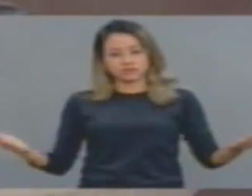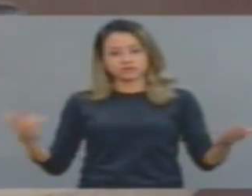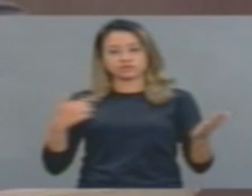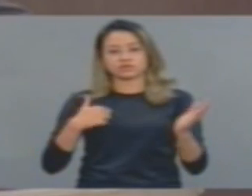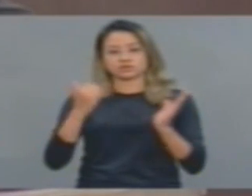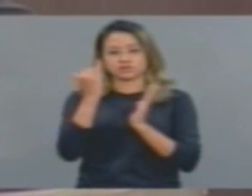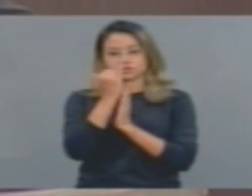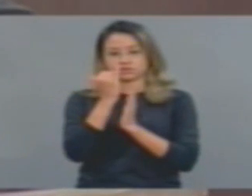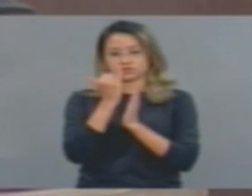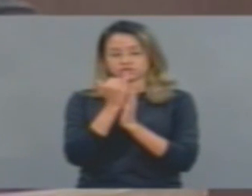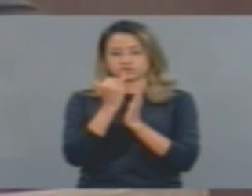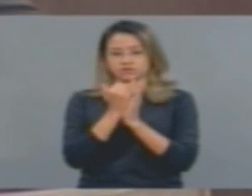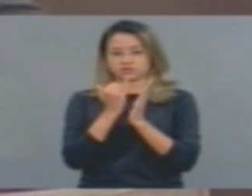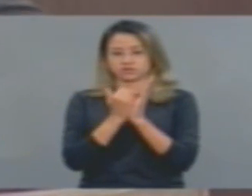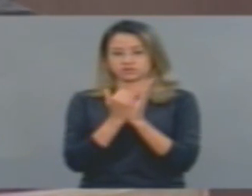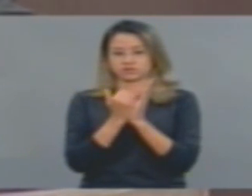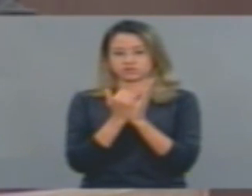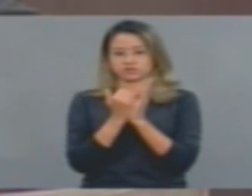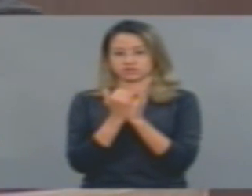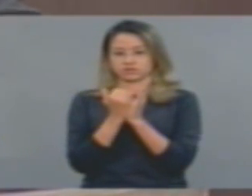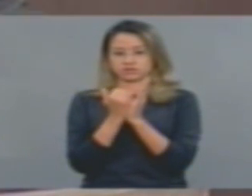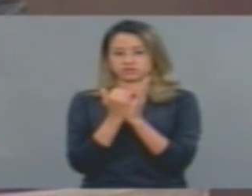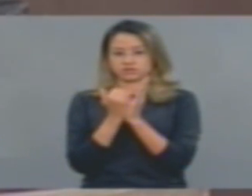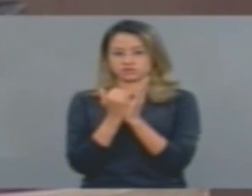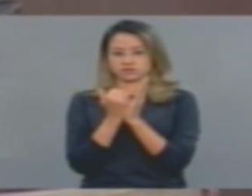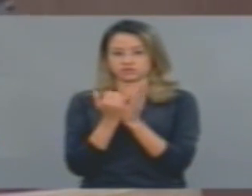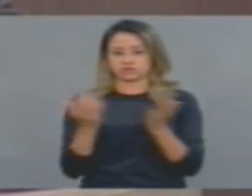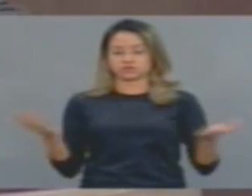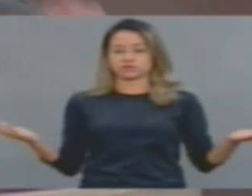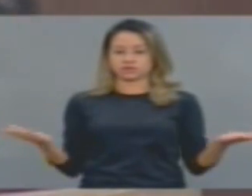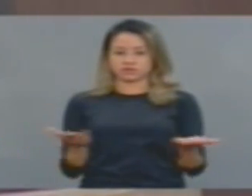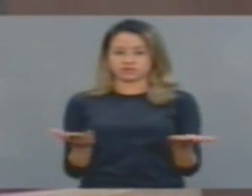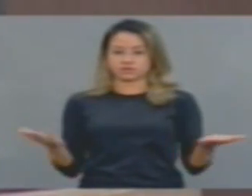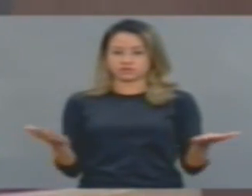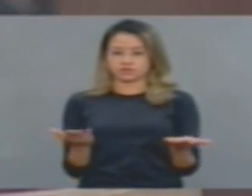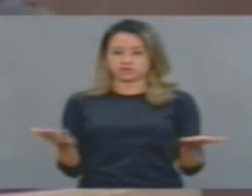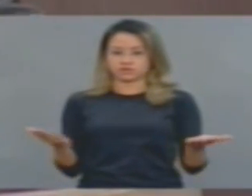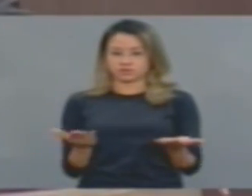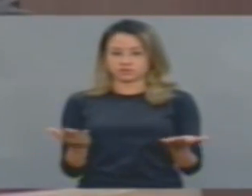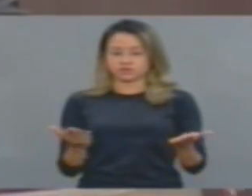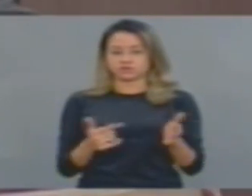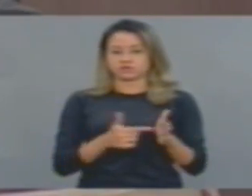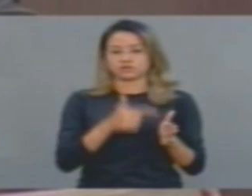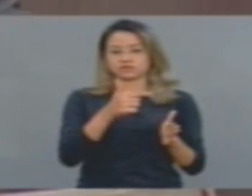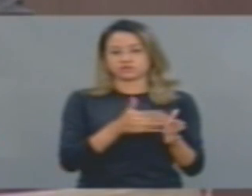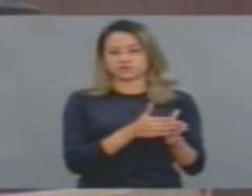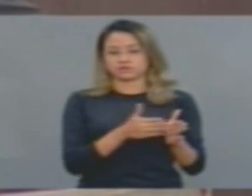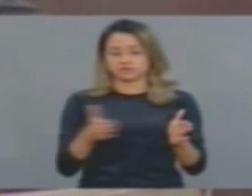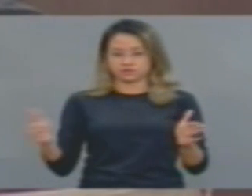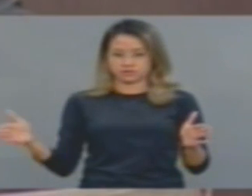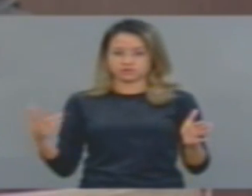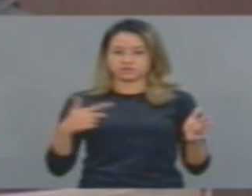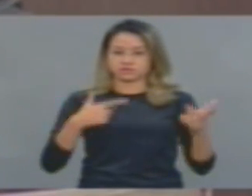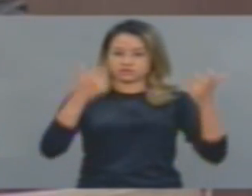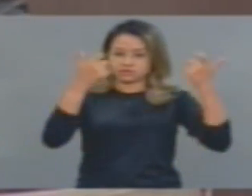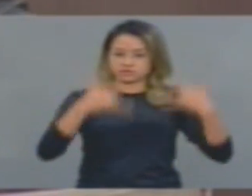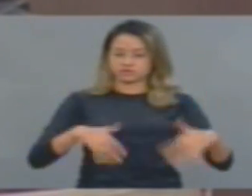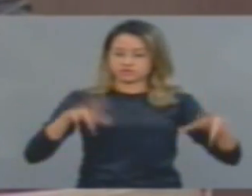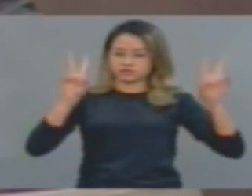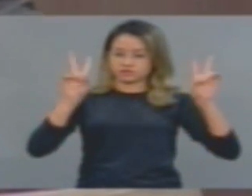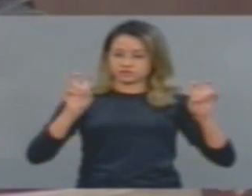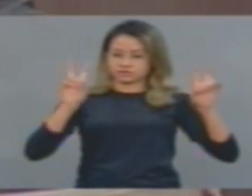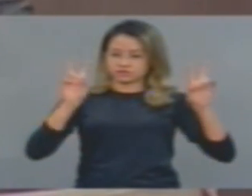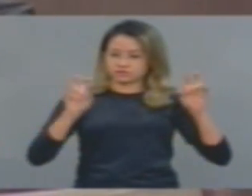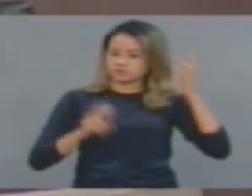inscrito por 2 vezes na sessão de hoje. Nesse segundo expediente, vou tratar de um tema que me